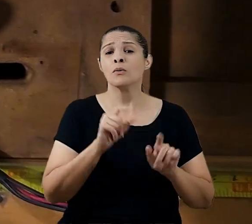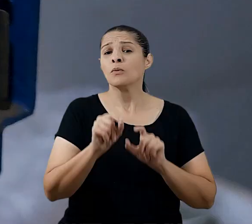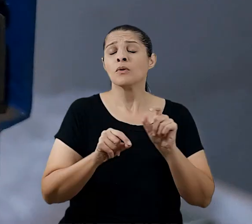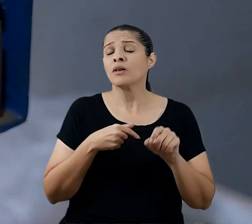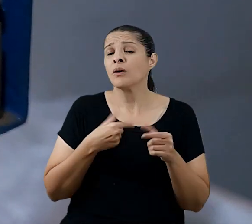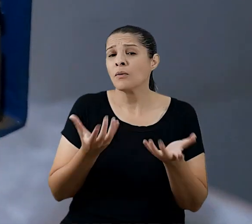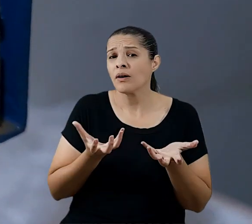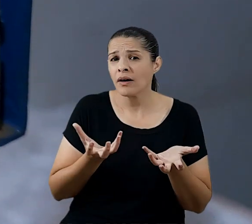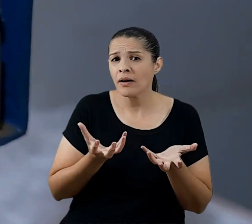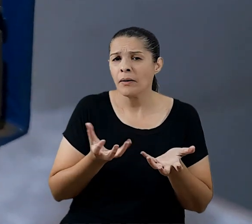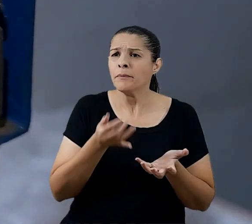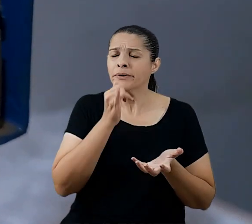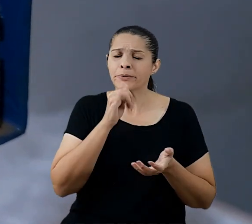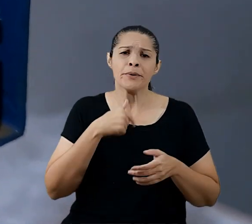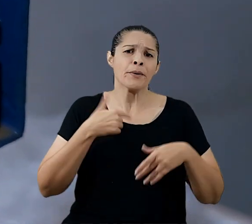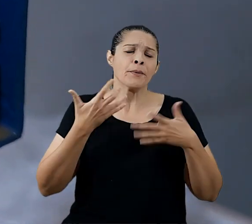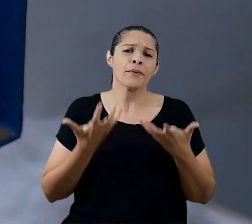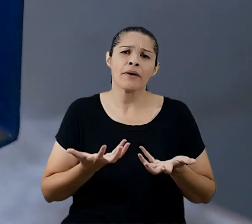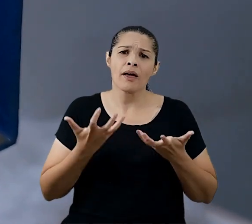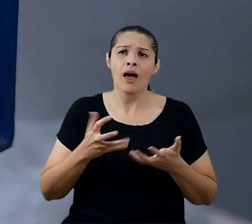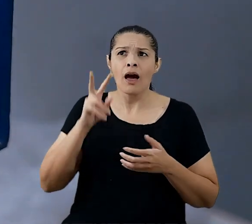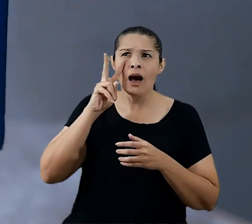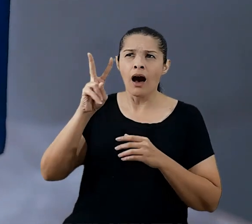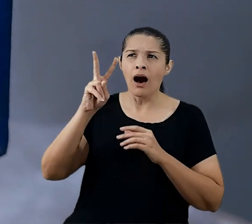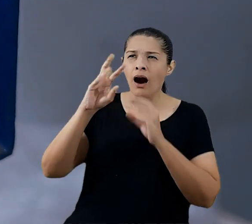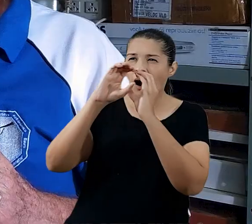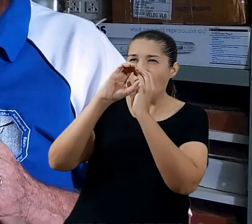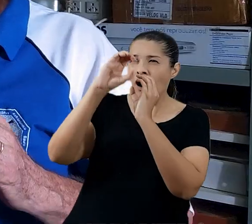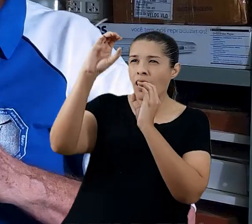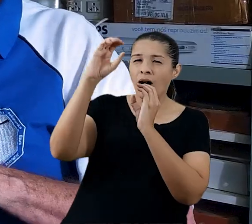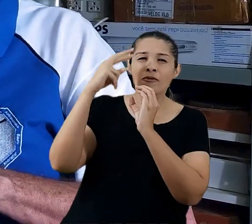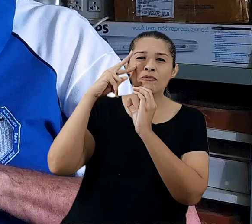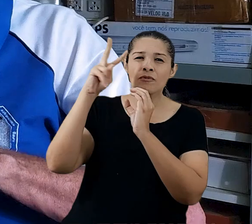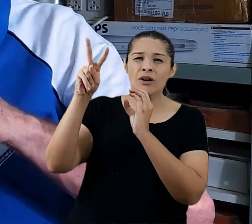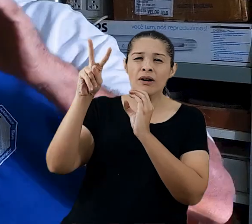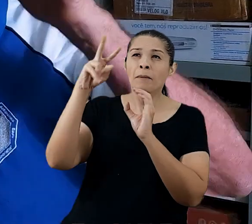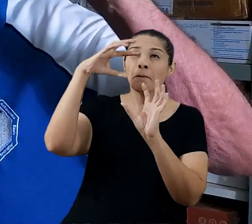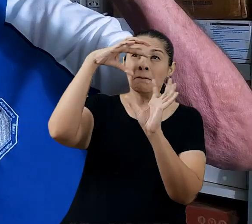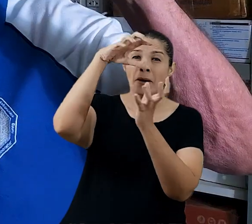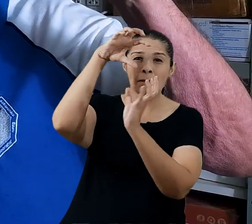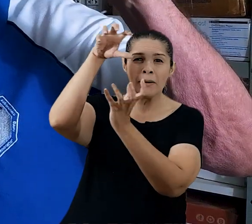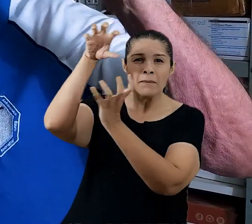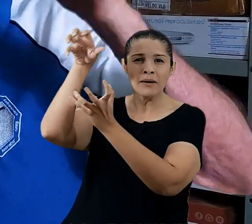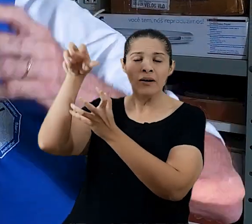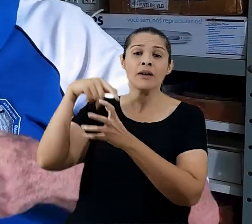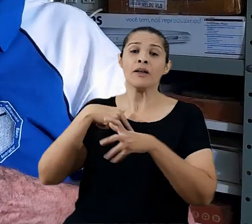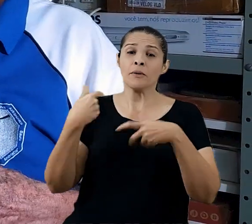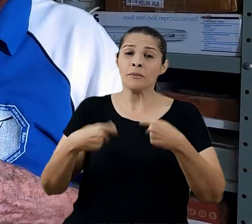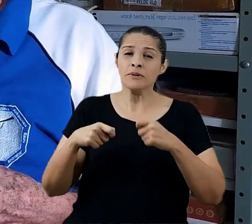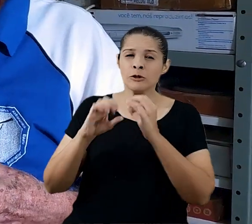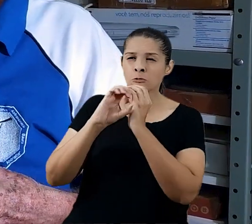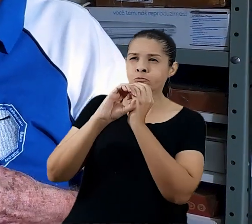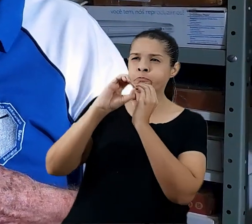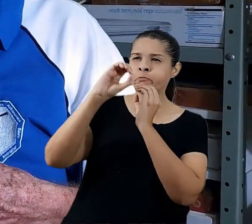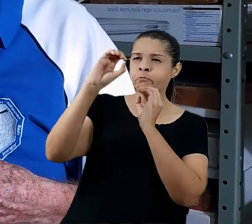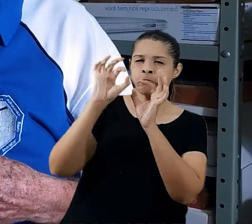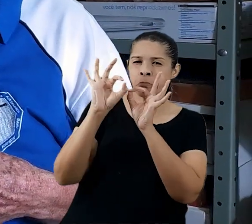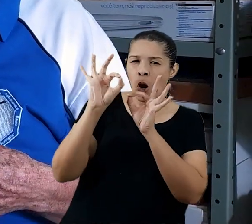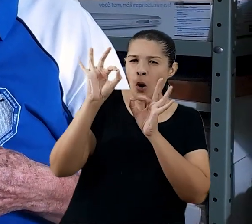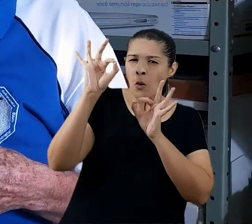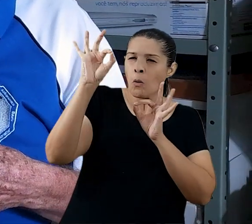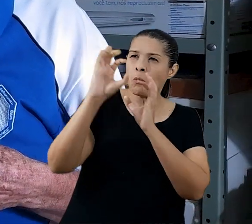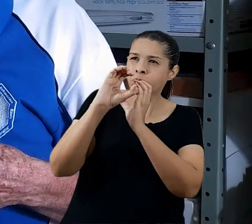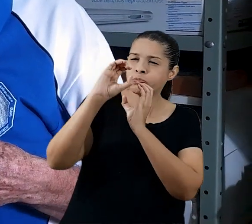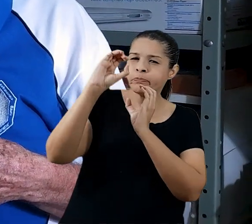Entende? Eu quero observar os planetas. Eu preciso de telescópio longo e pode ser